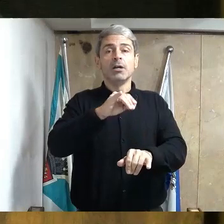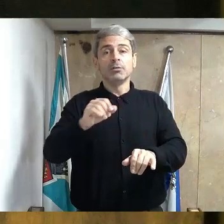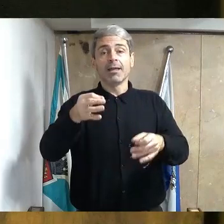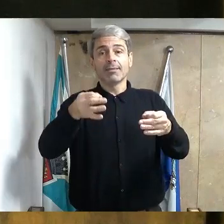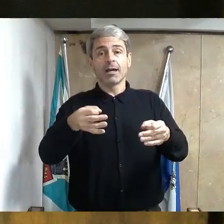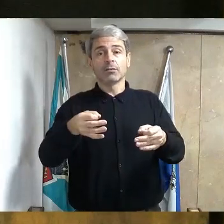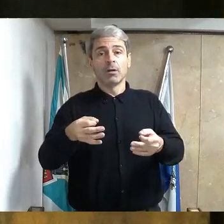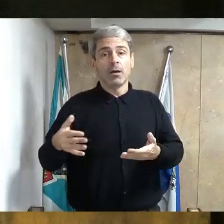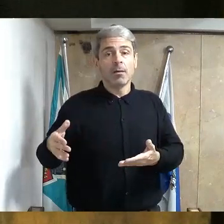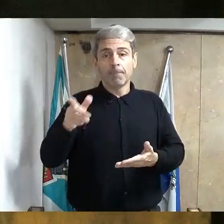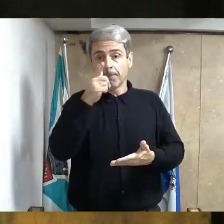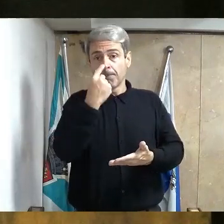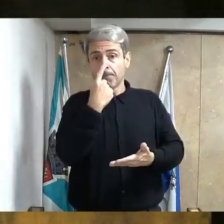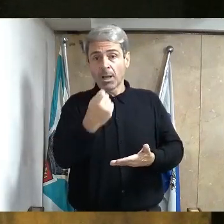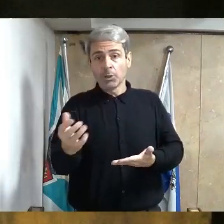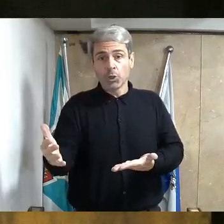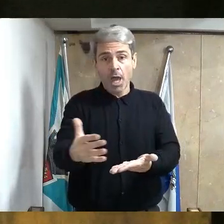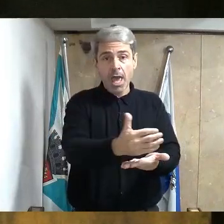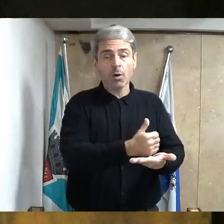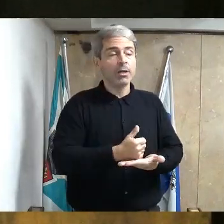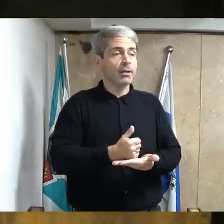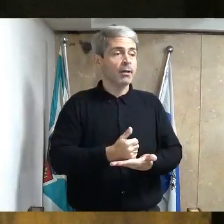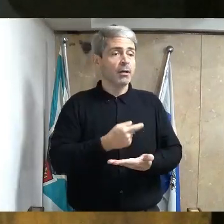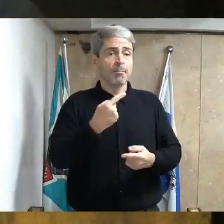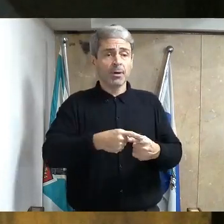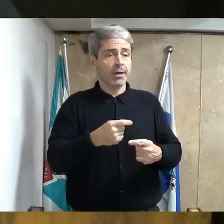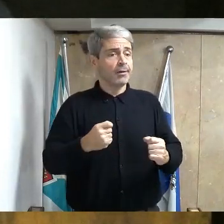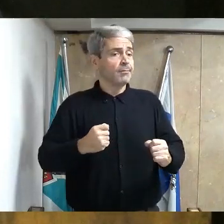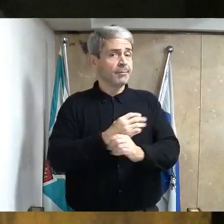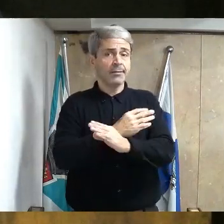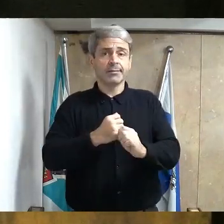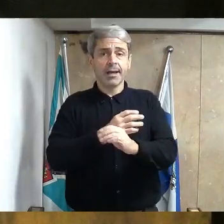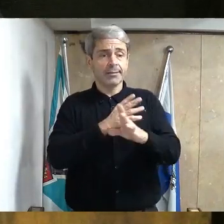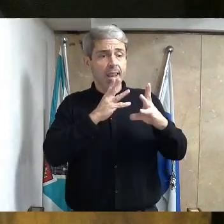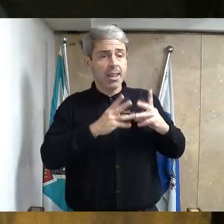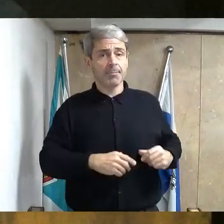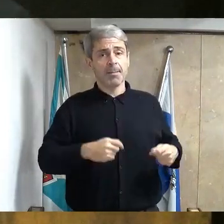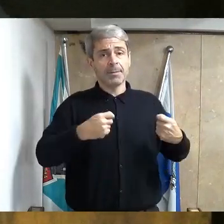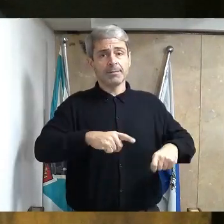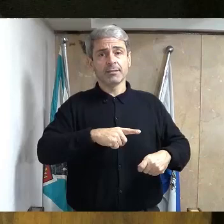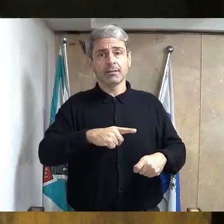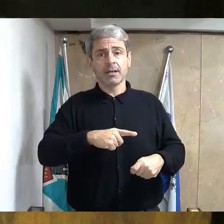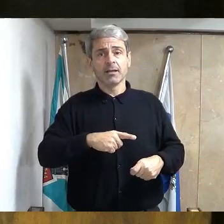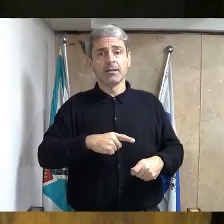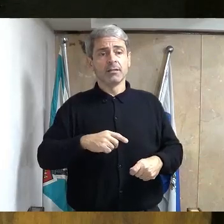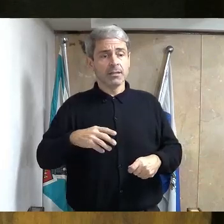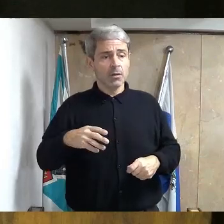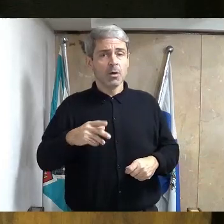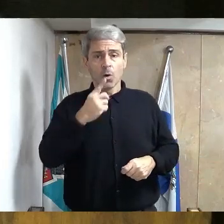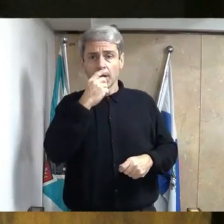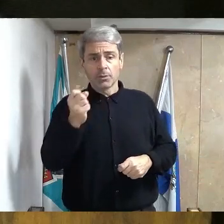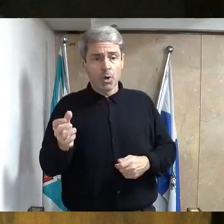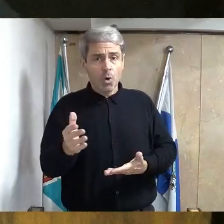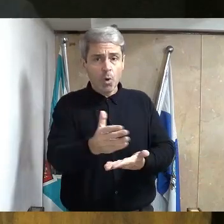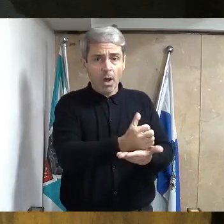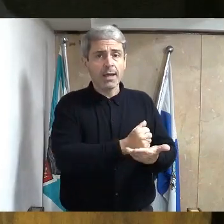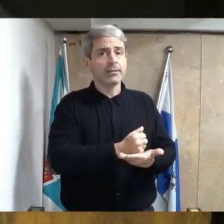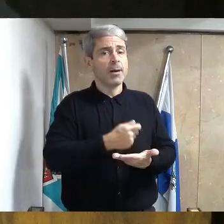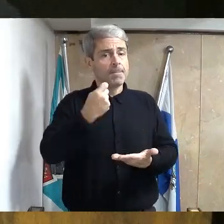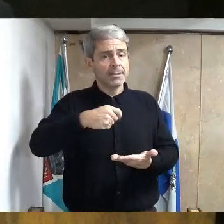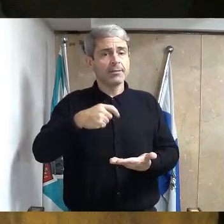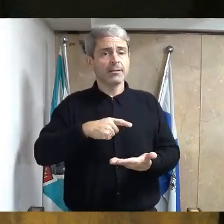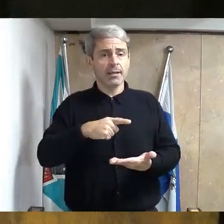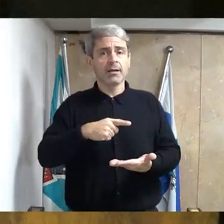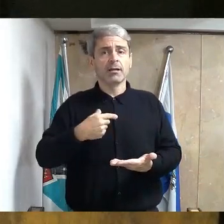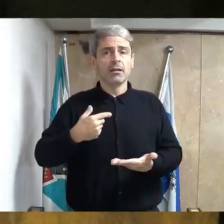limpa, senhor presidente. A nossa cidade, volto a dizer, tem uma coleta regular, tem uma coleta que está bem à altura